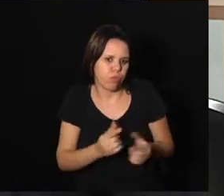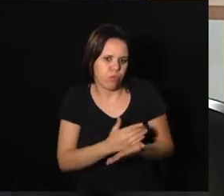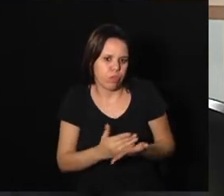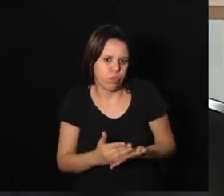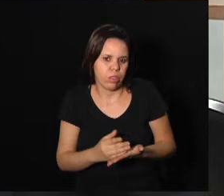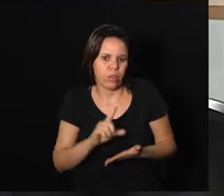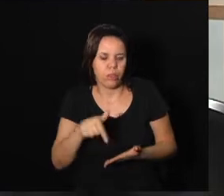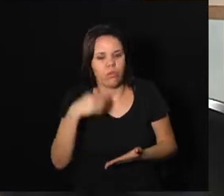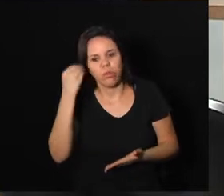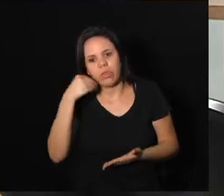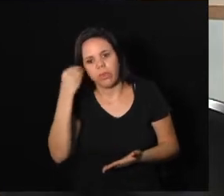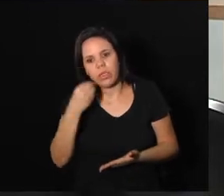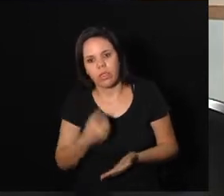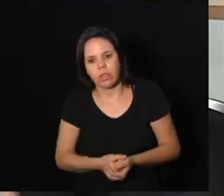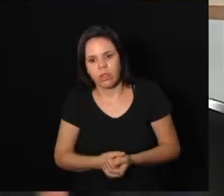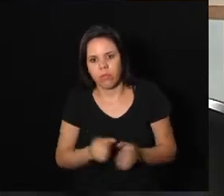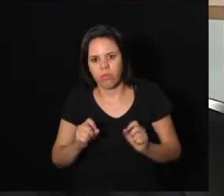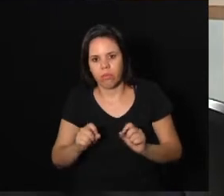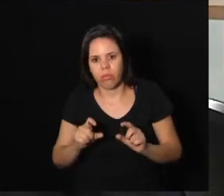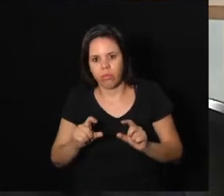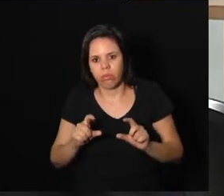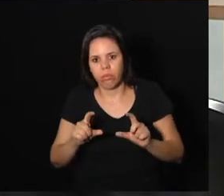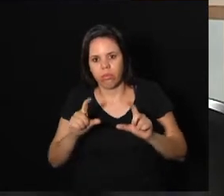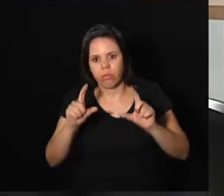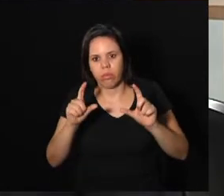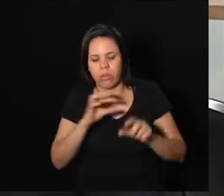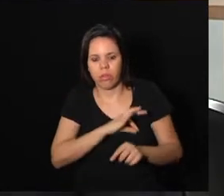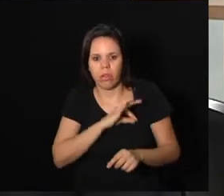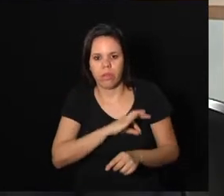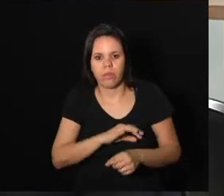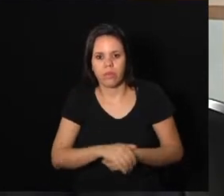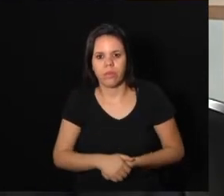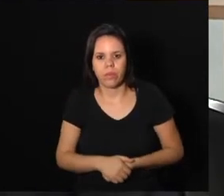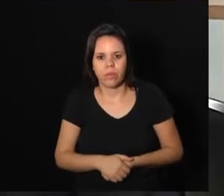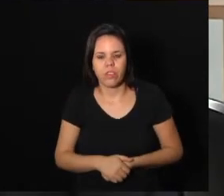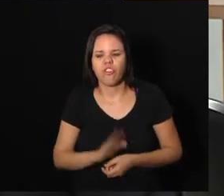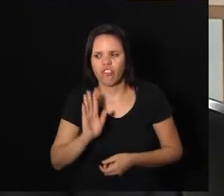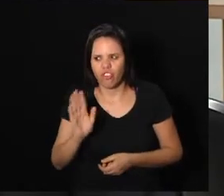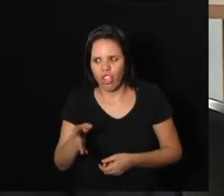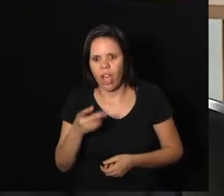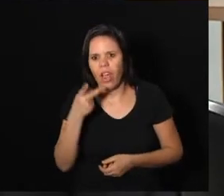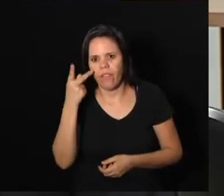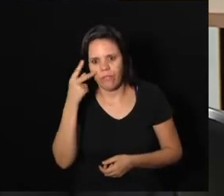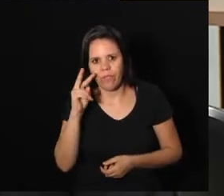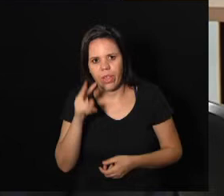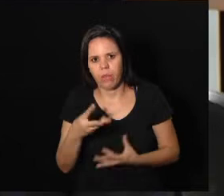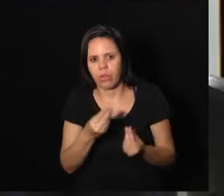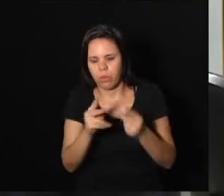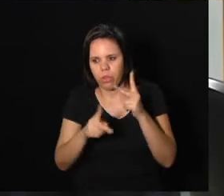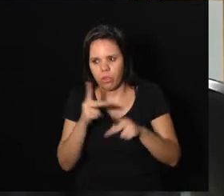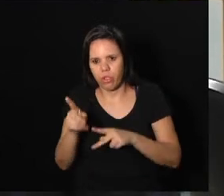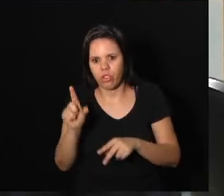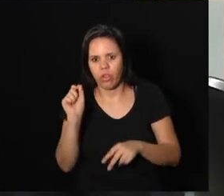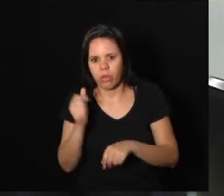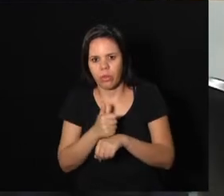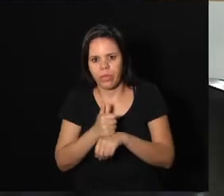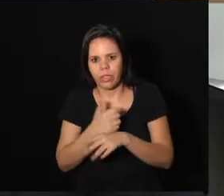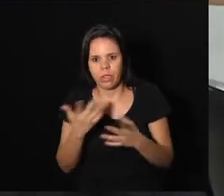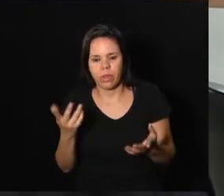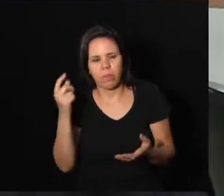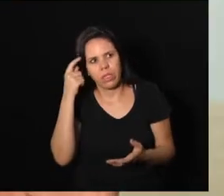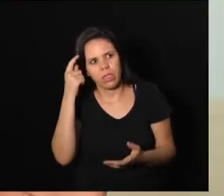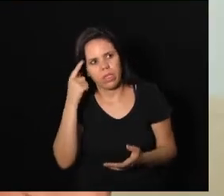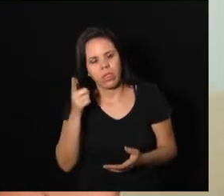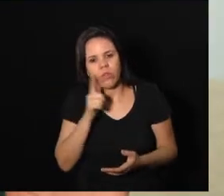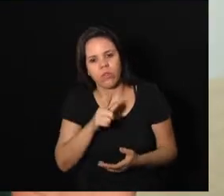anos de experiência vão aumentando esse salário. Agora eu já vi muito relatos de pessoas escolhendo a profissão pensando nos ganhos. Isso